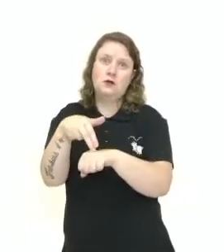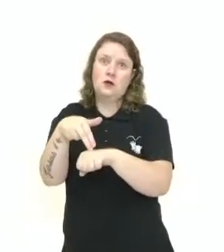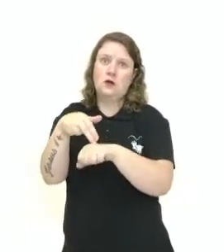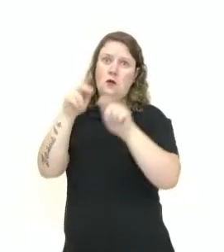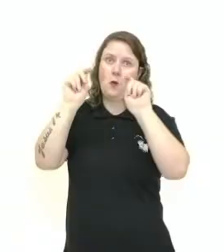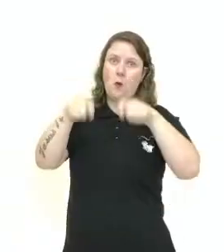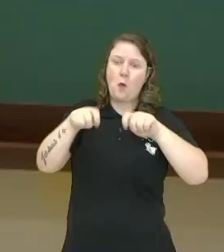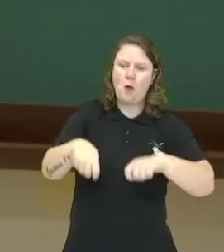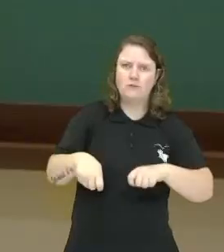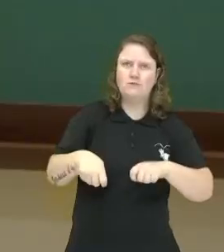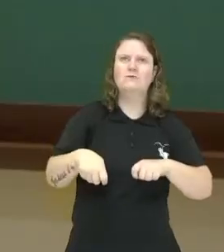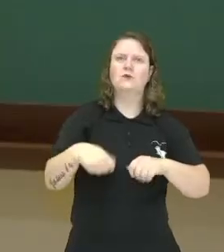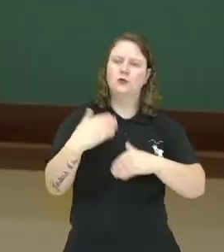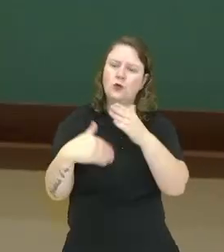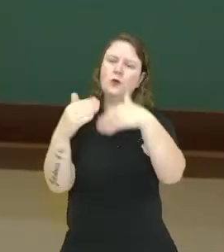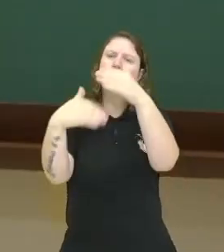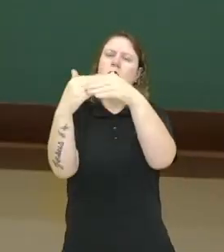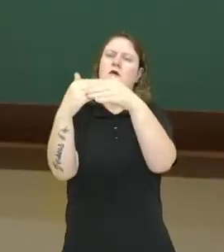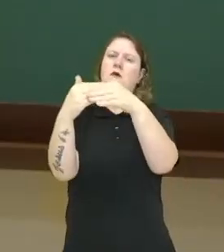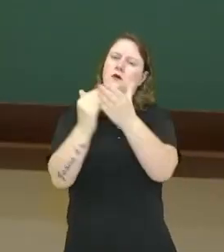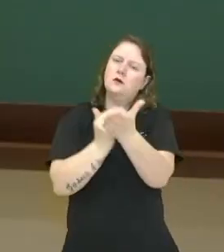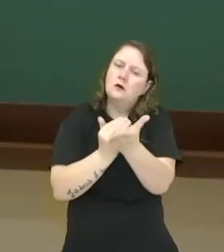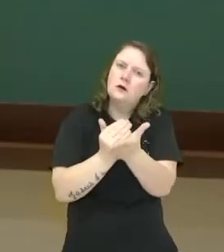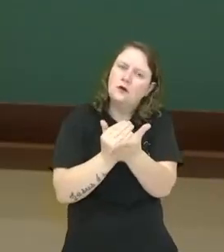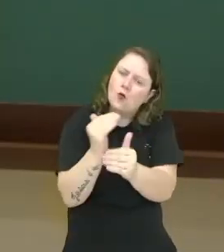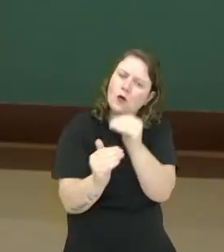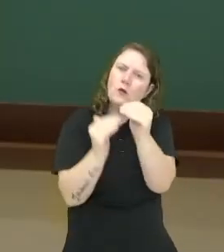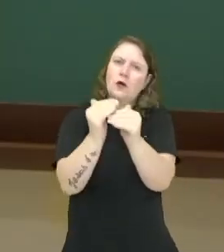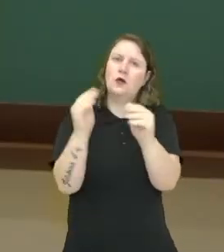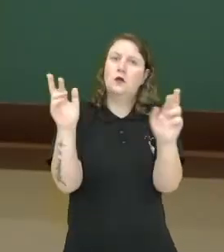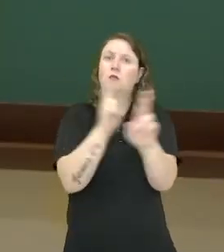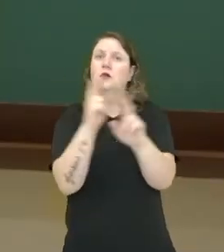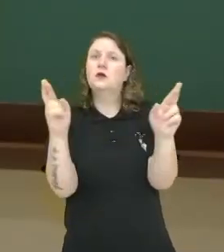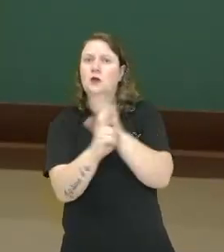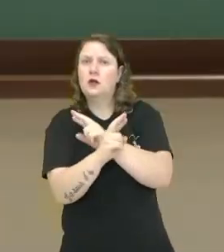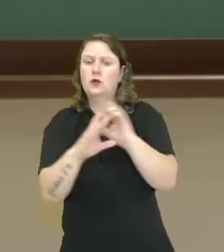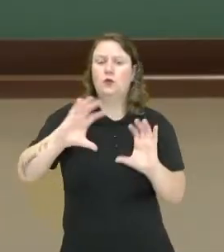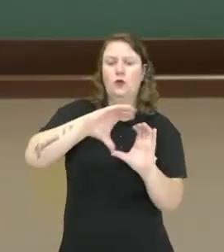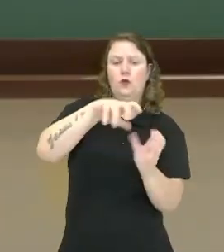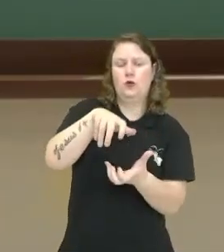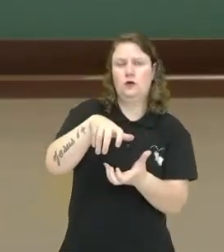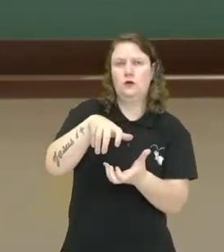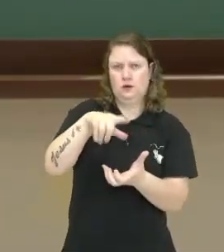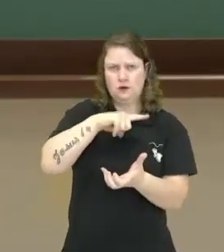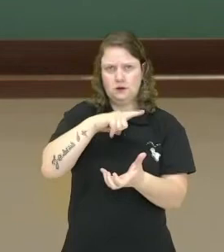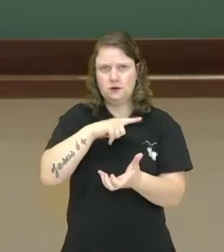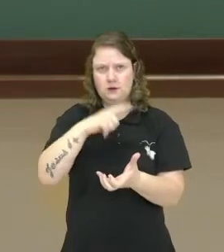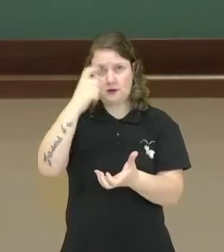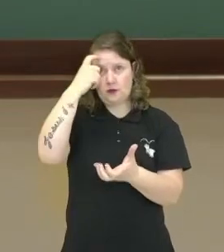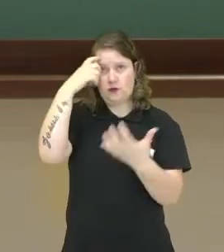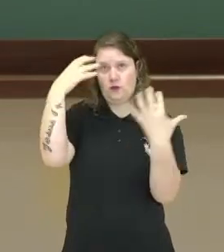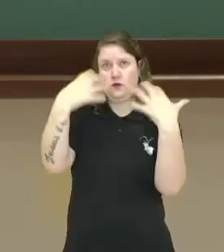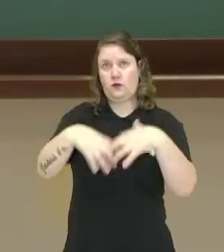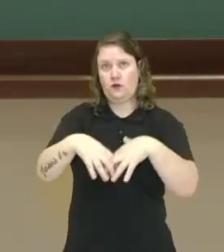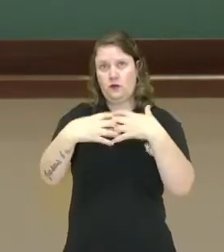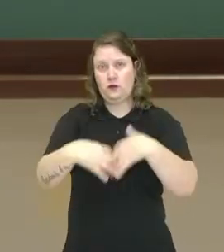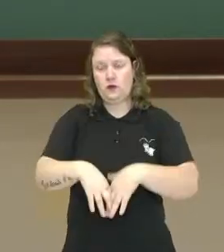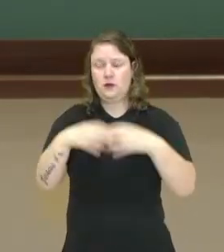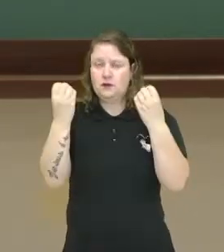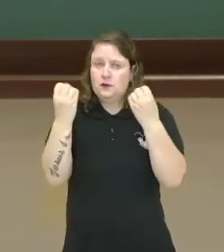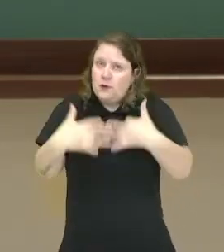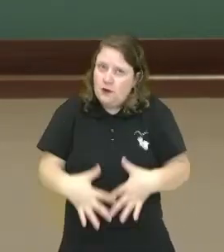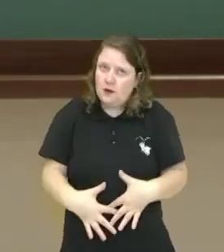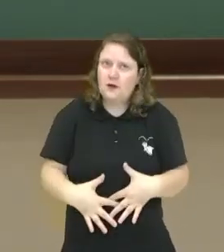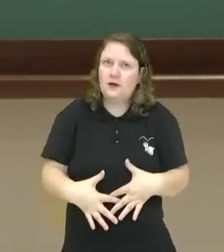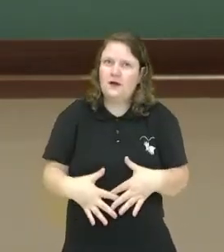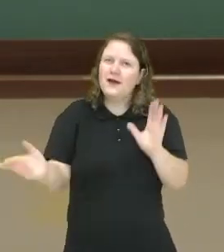econômicas emergentes e se fazem parte de alguma associação internacional? Então vocês vão refletir um pouquinho a respeito do que a gente explicou ao longo da